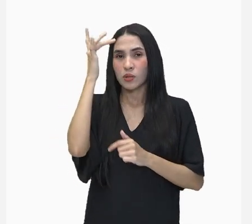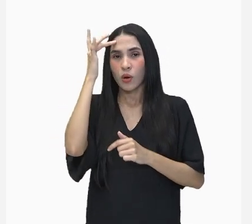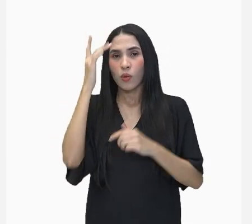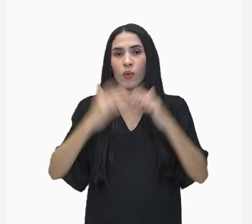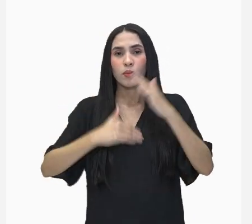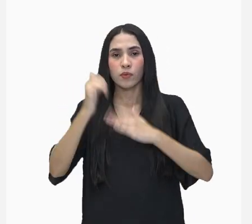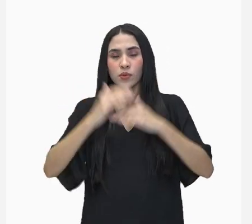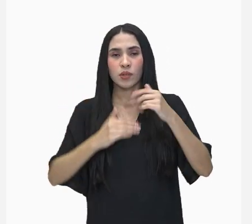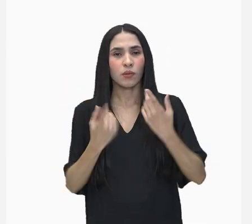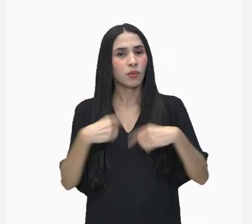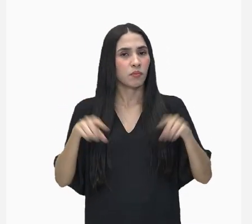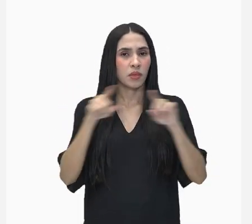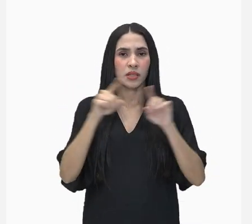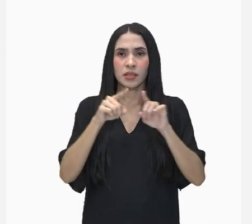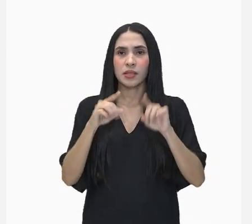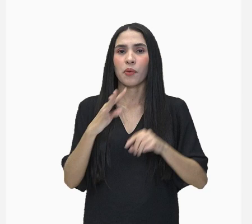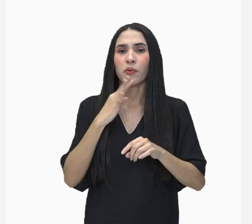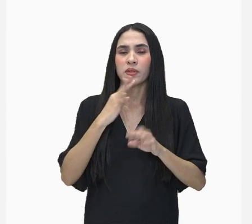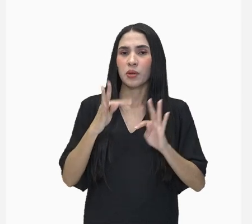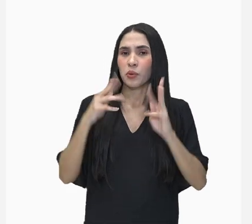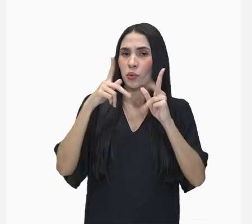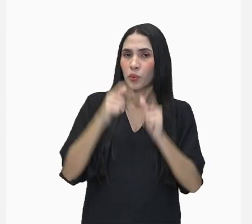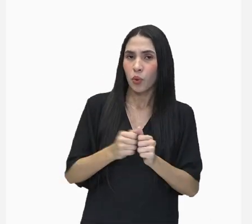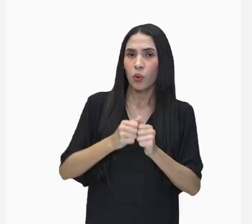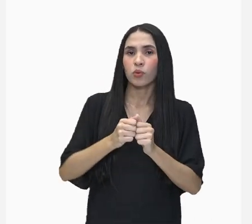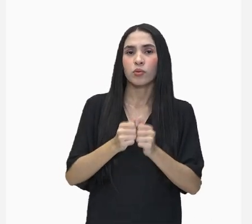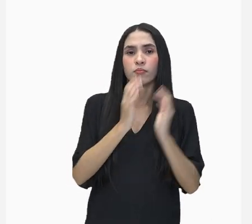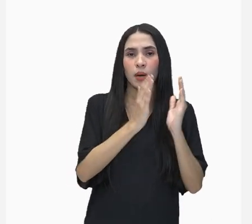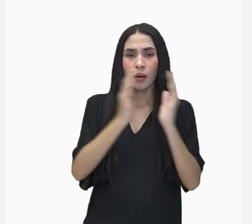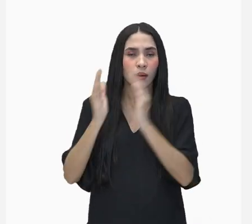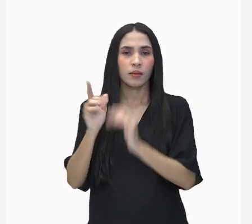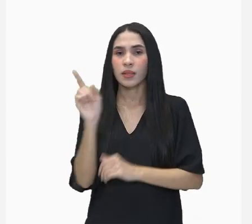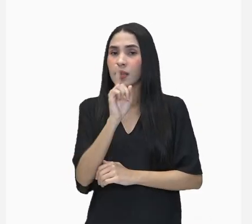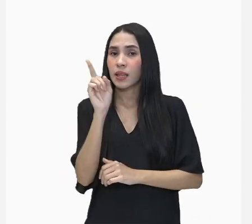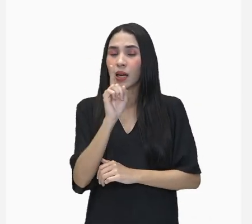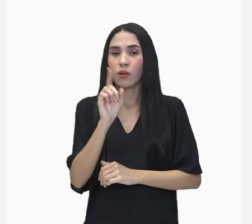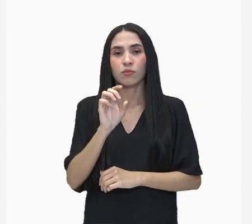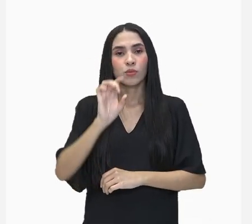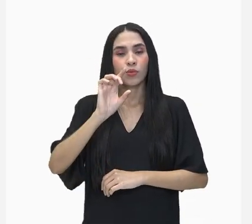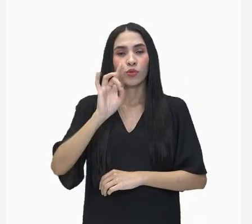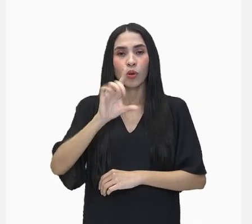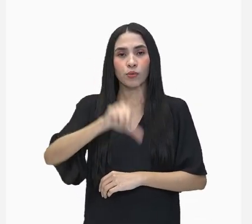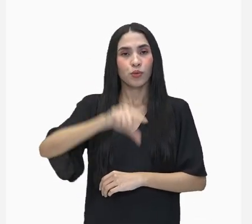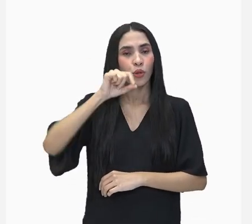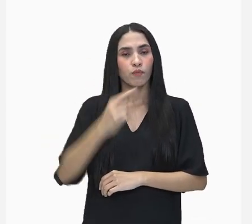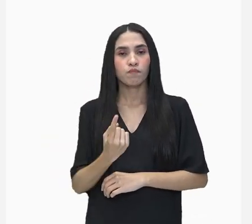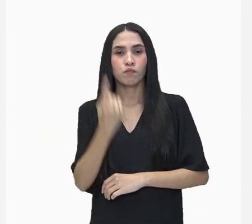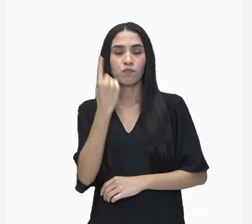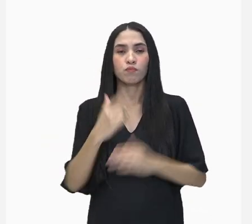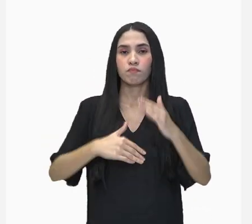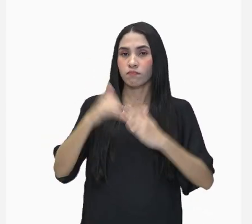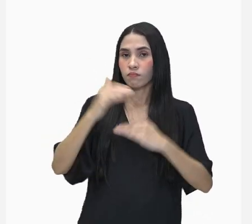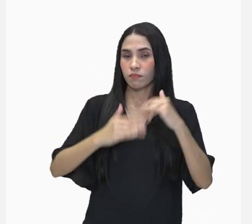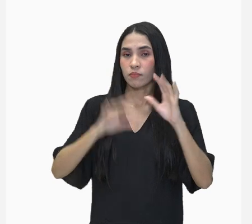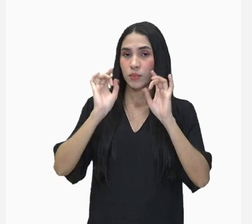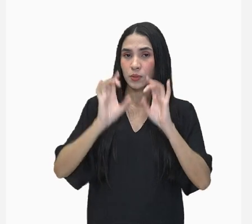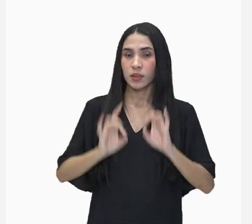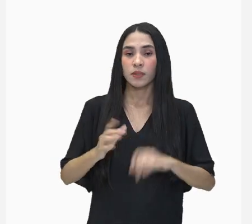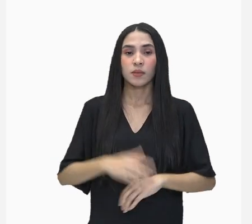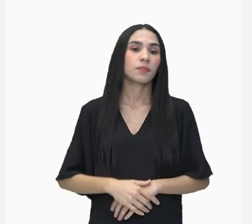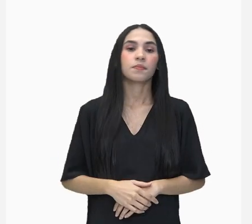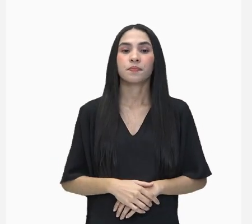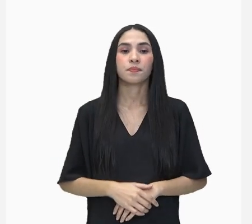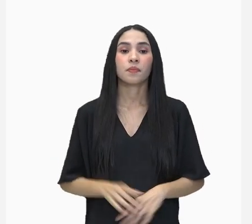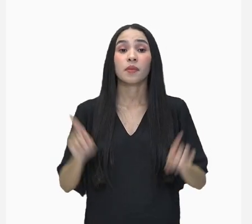necessidade de conhecer todo o processo de produção, ele precisava apenas se especializar numa tarefa específica. E